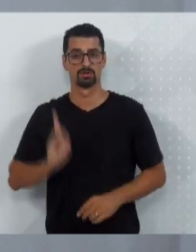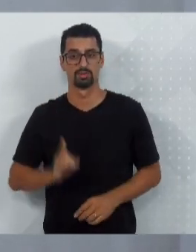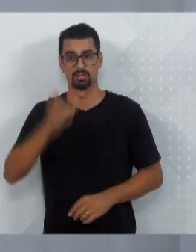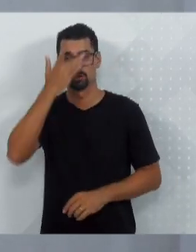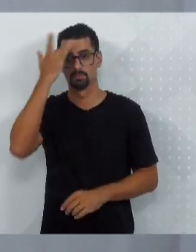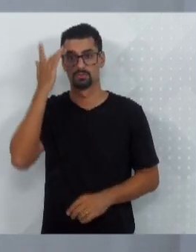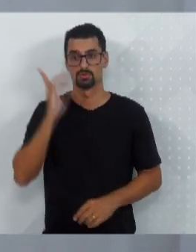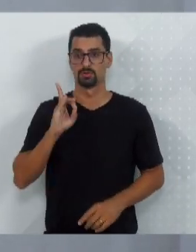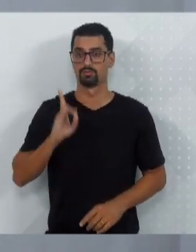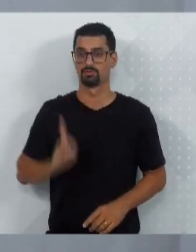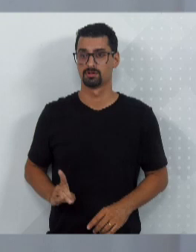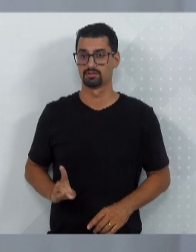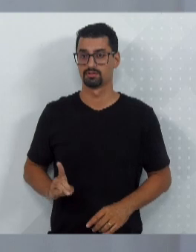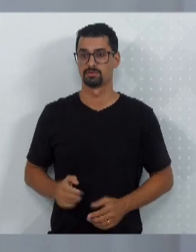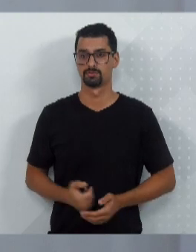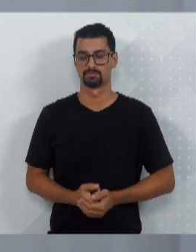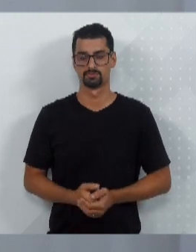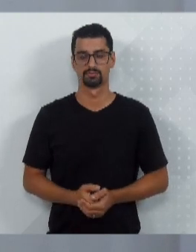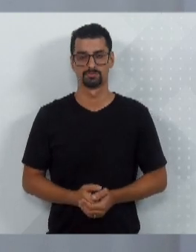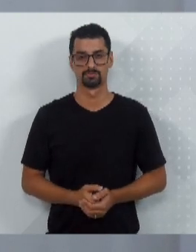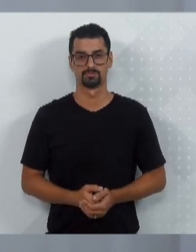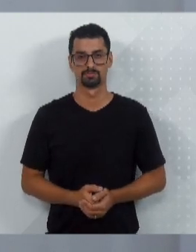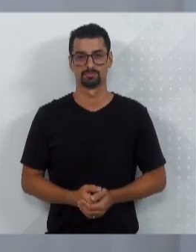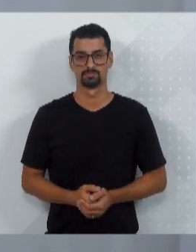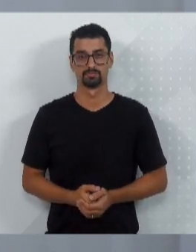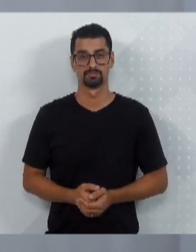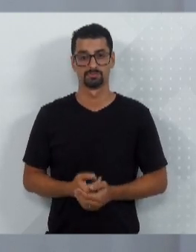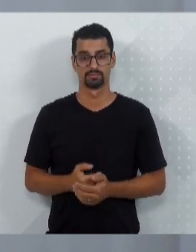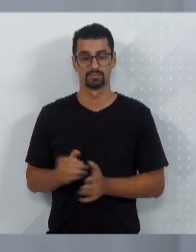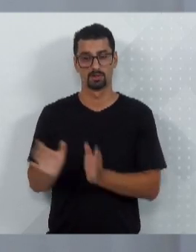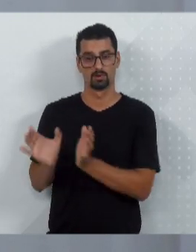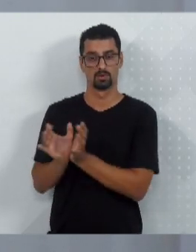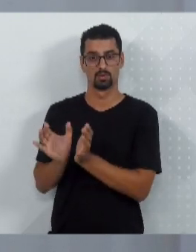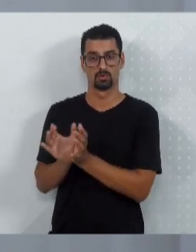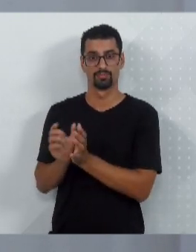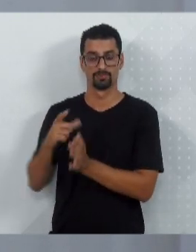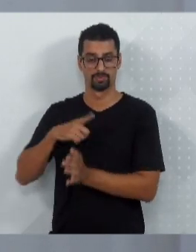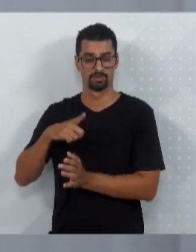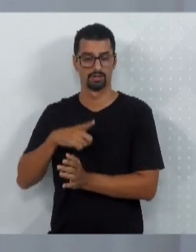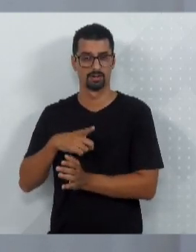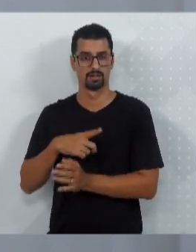com deficiência. A Enlouquecer existe desde